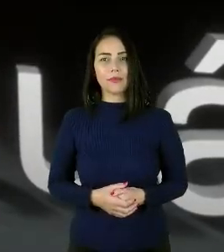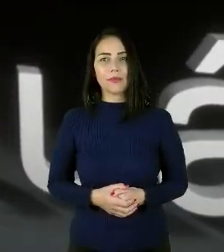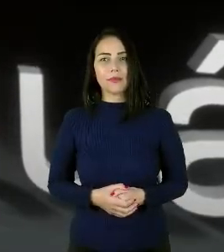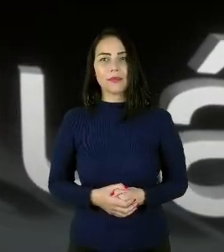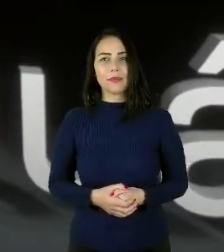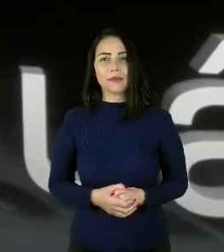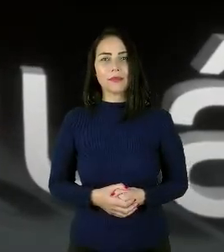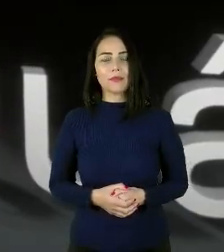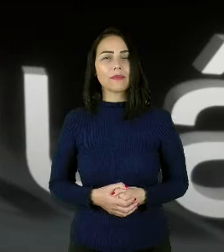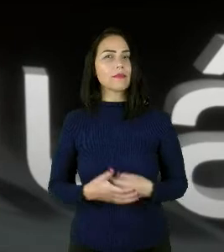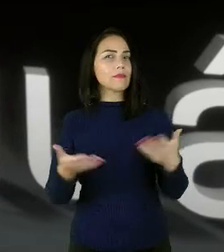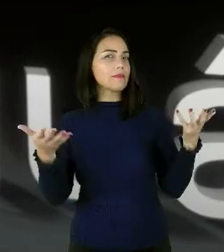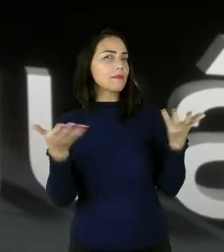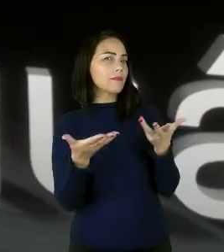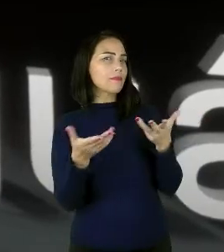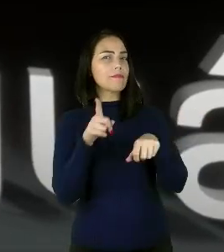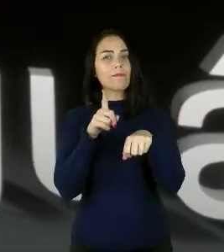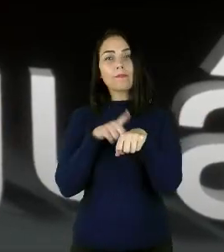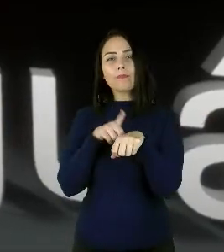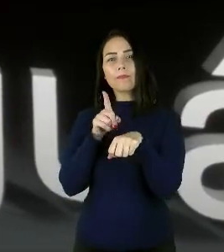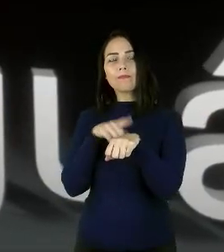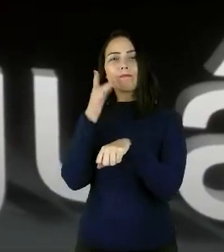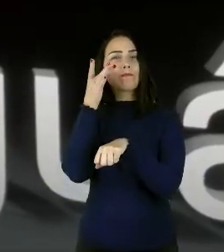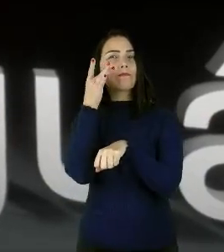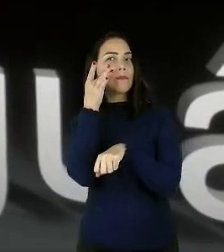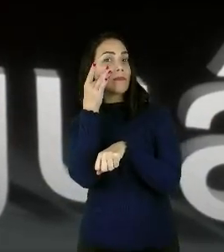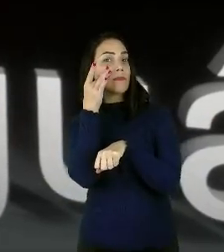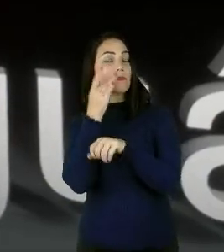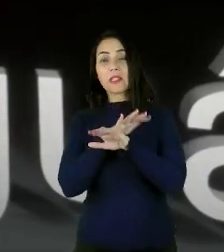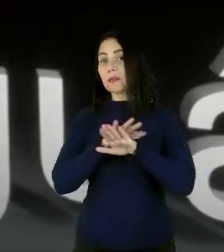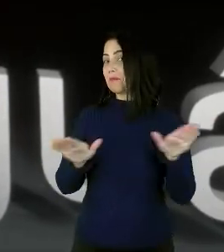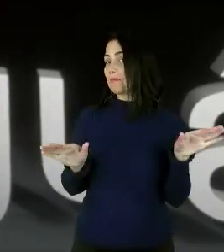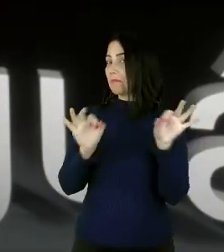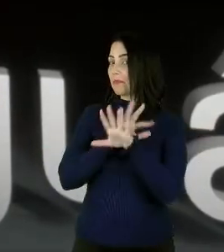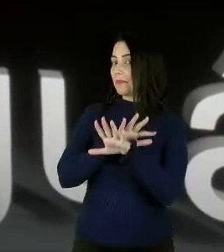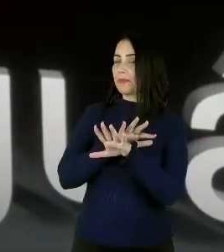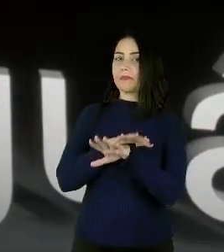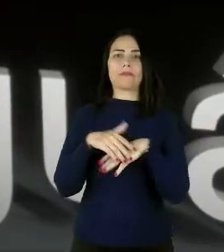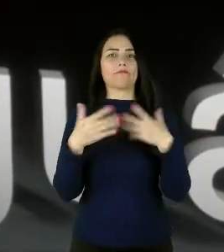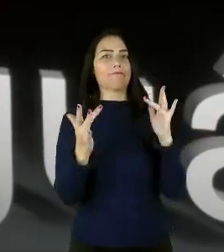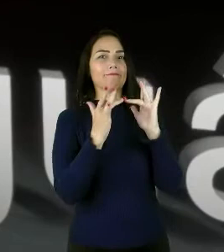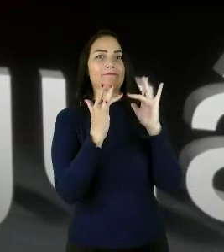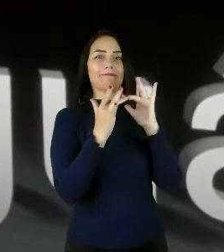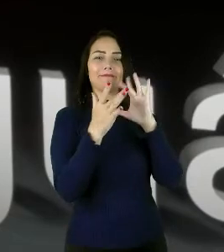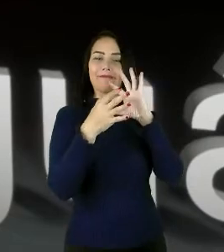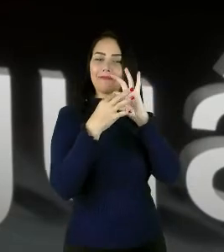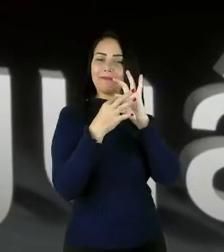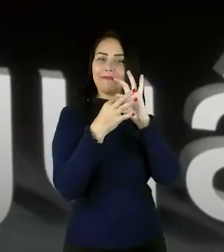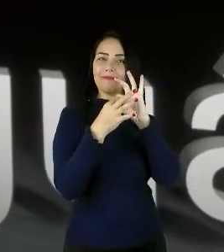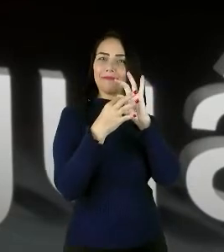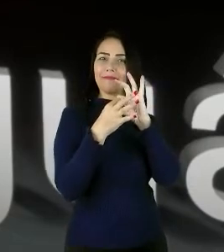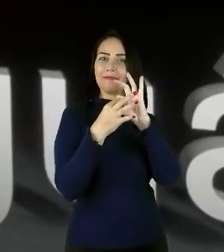e registrando o momento presente e pronto é conectado